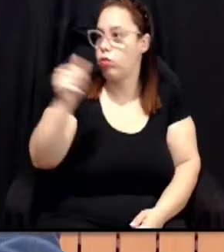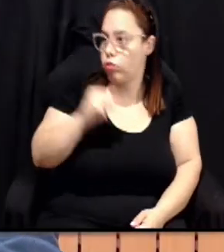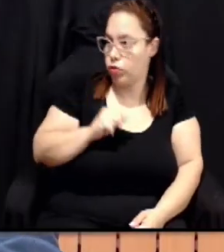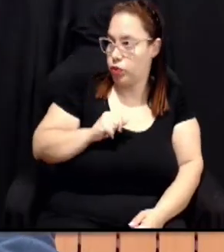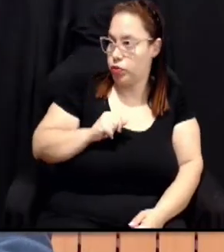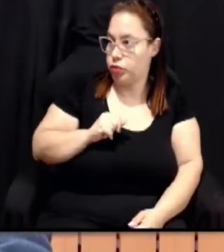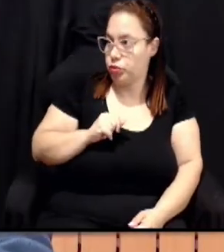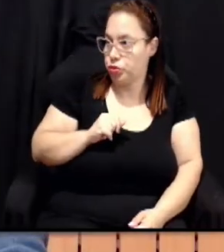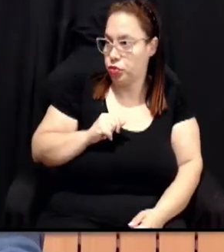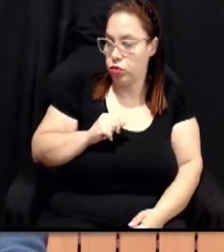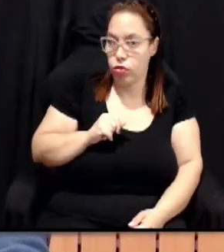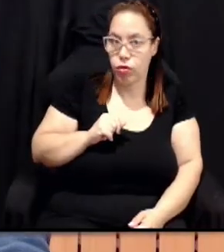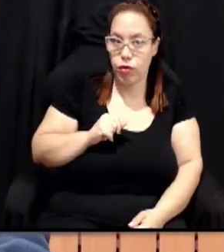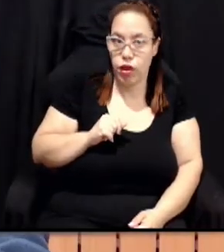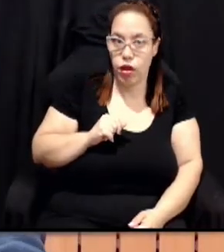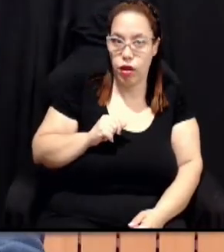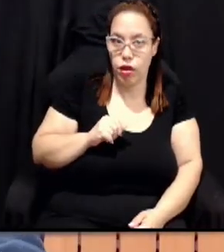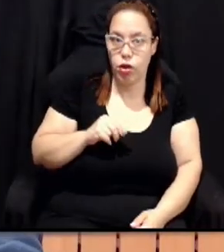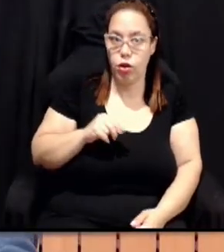Fundeb,